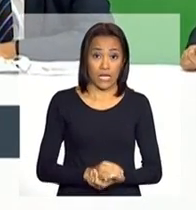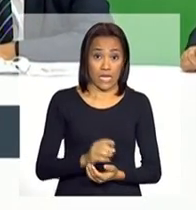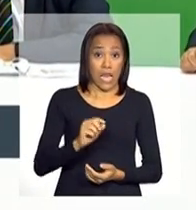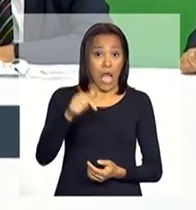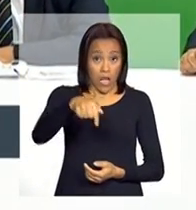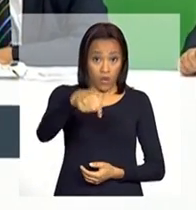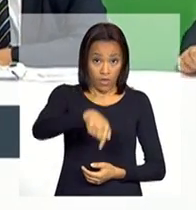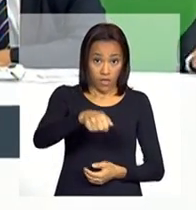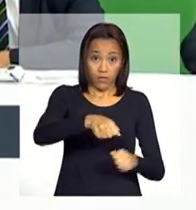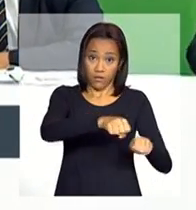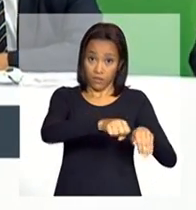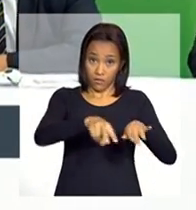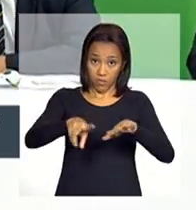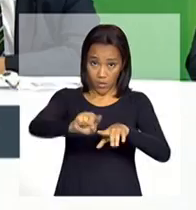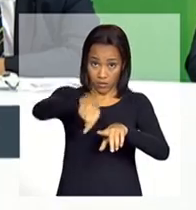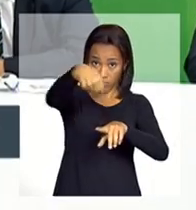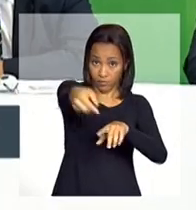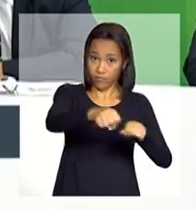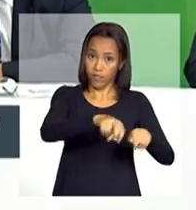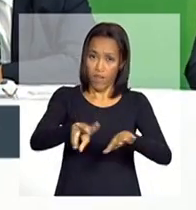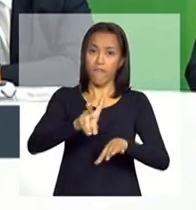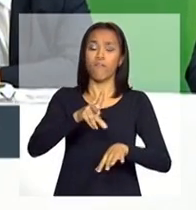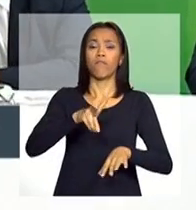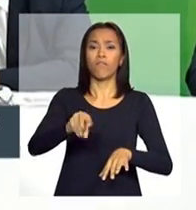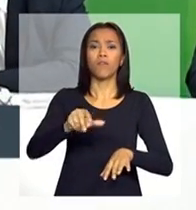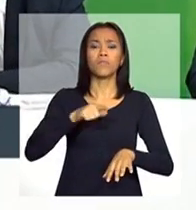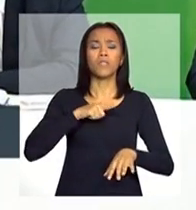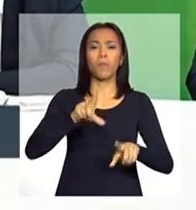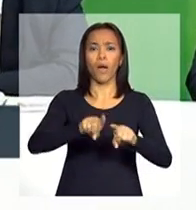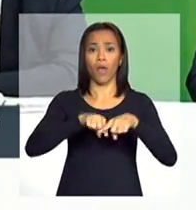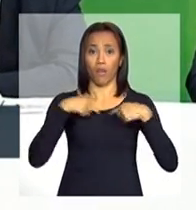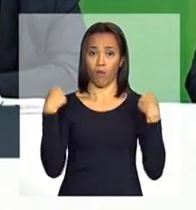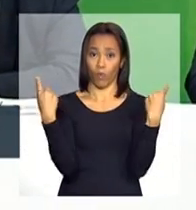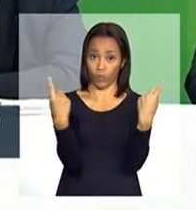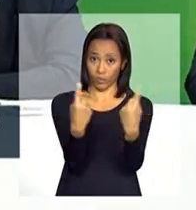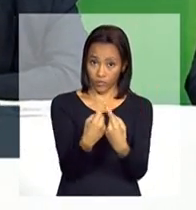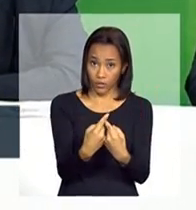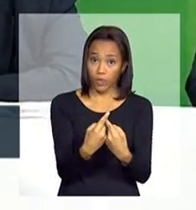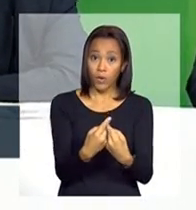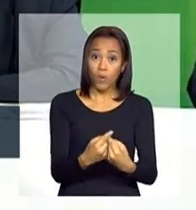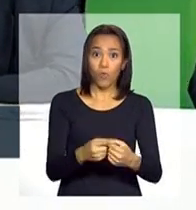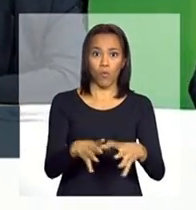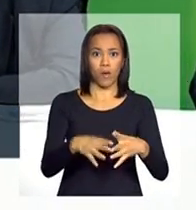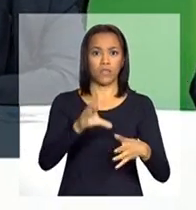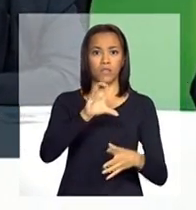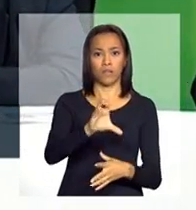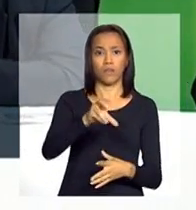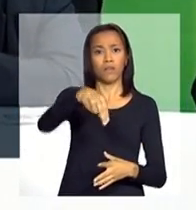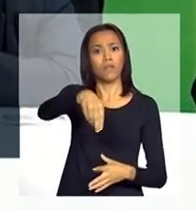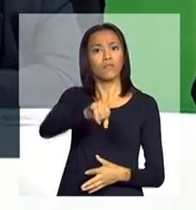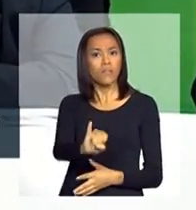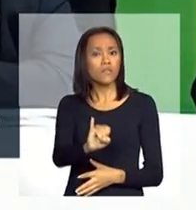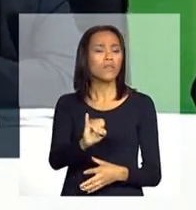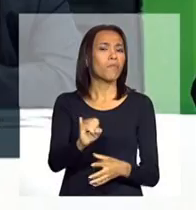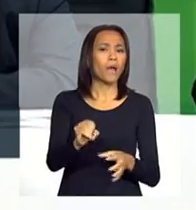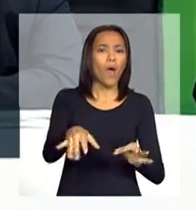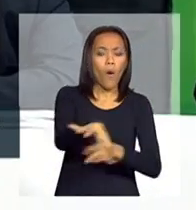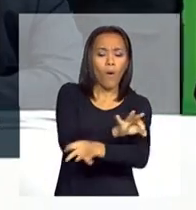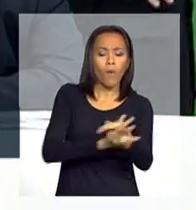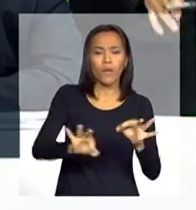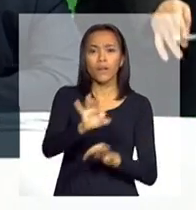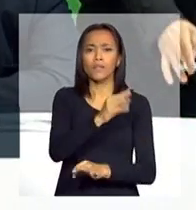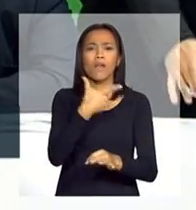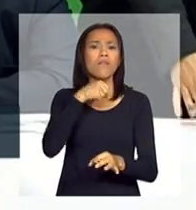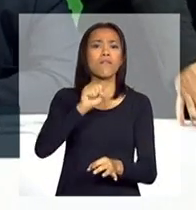entra agora nós teremos uma reunião com a direção da CNI para constituirmos a